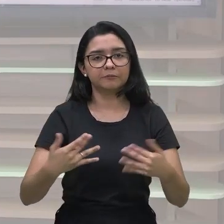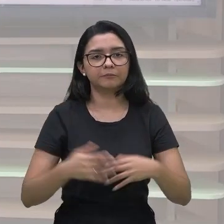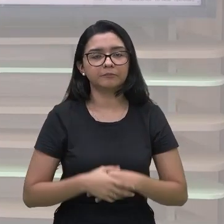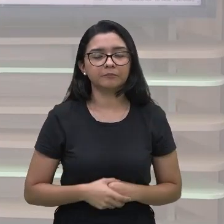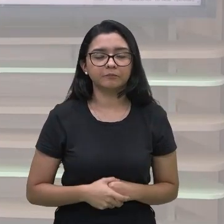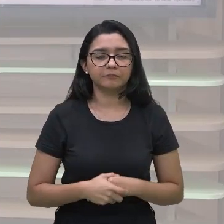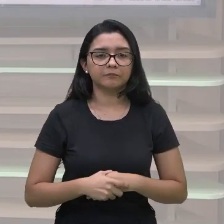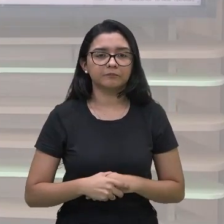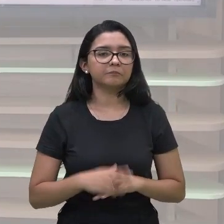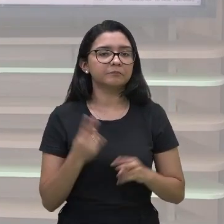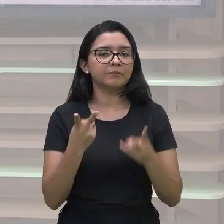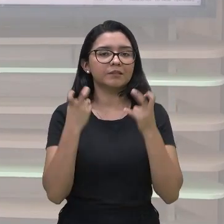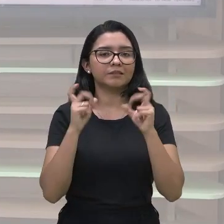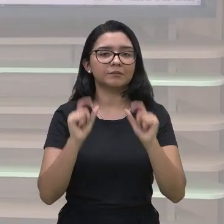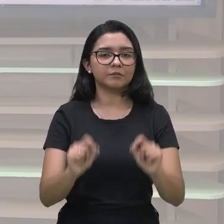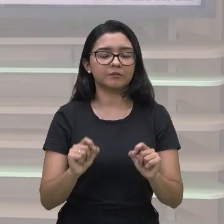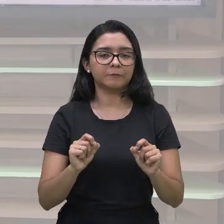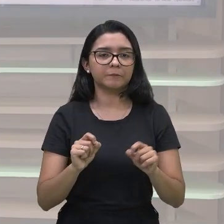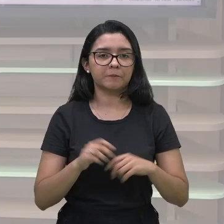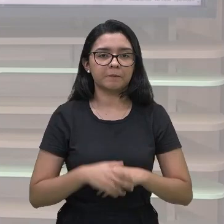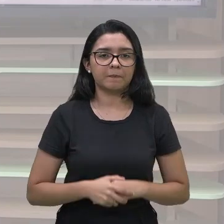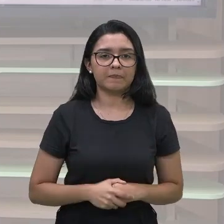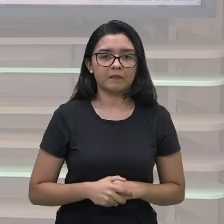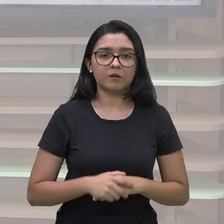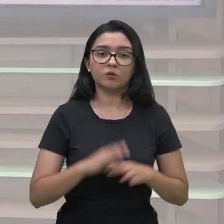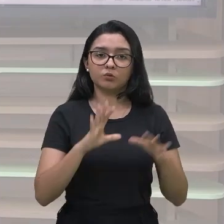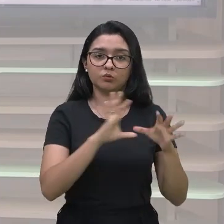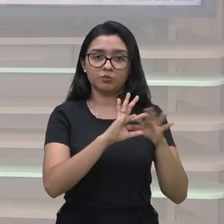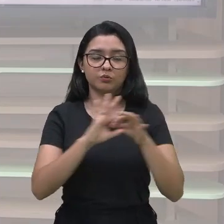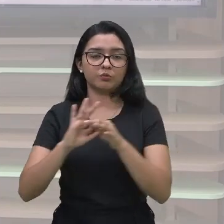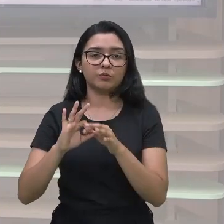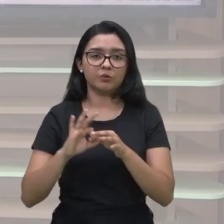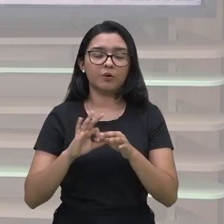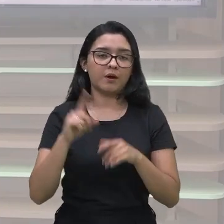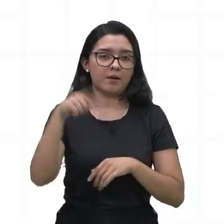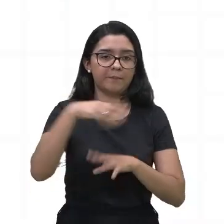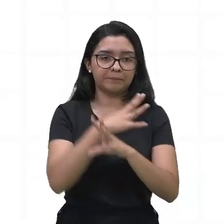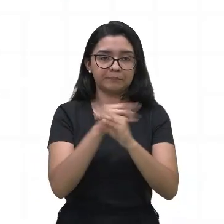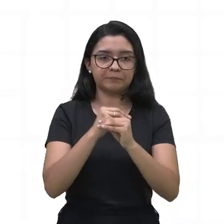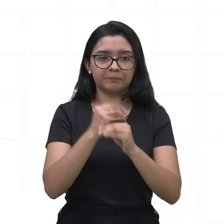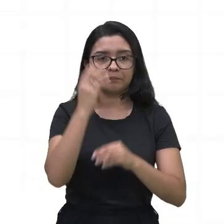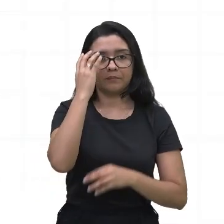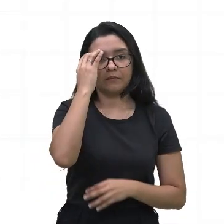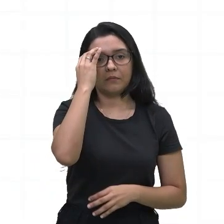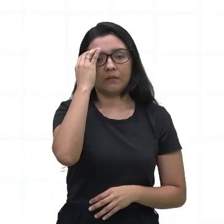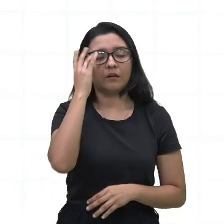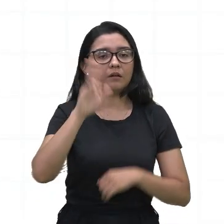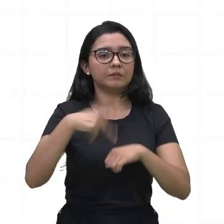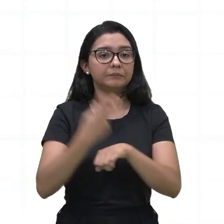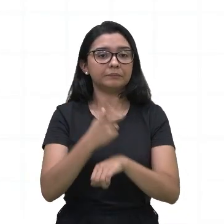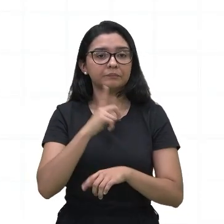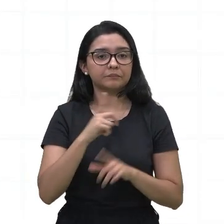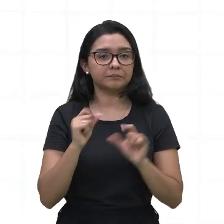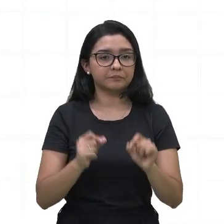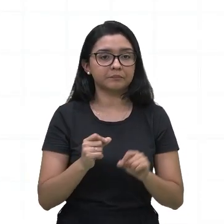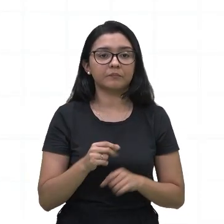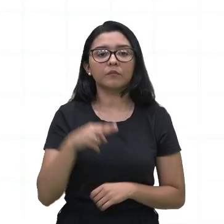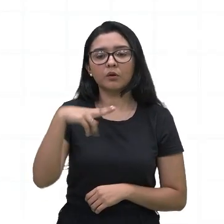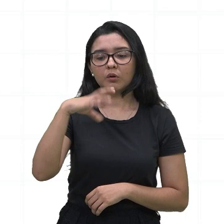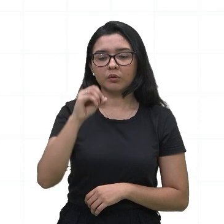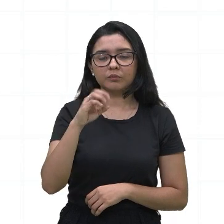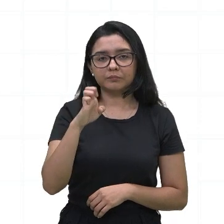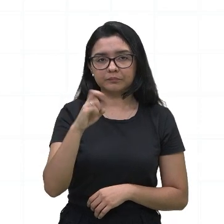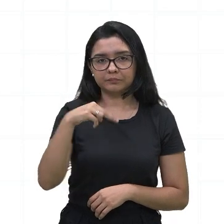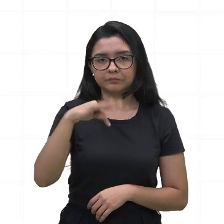Então, notem que uma das situações dos conectivos é esse, tá bom? Vamos prosseguindo, olha só. Aí depois nós temos aqui, no entanto,